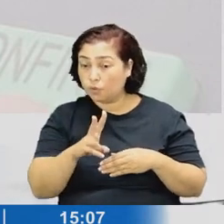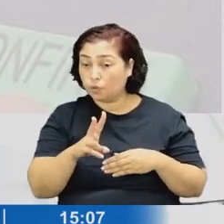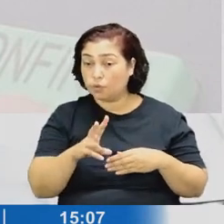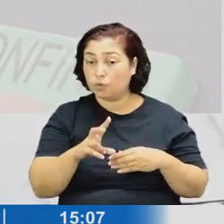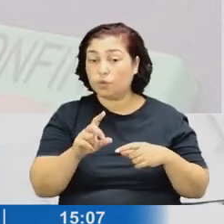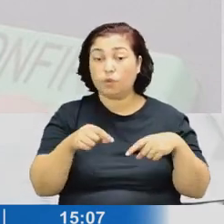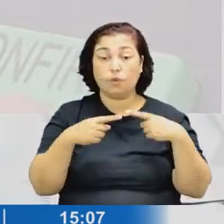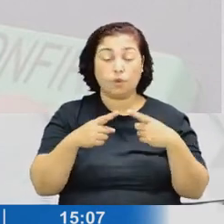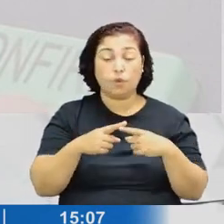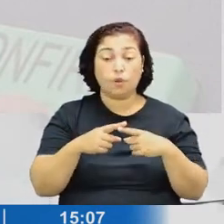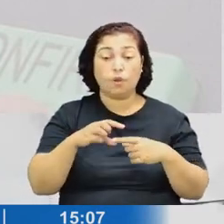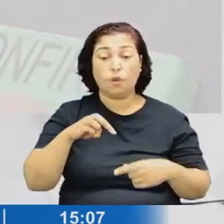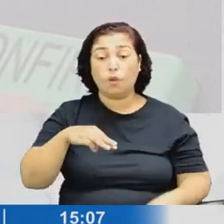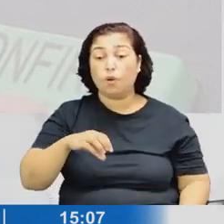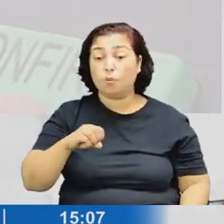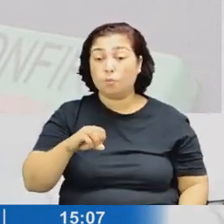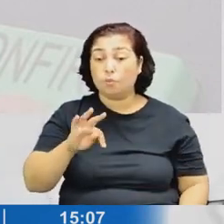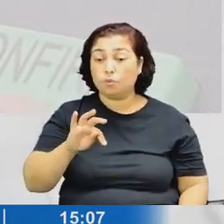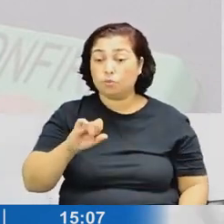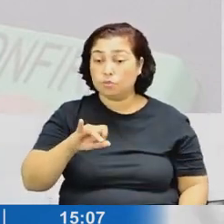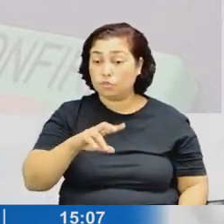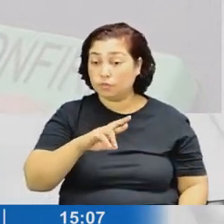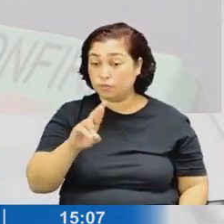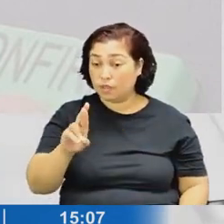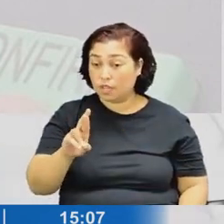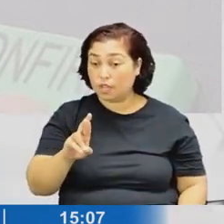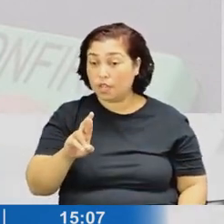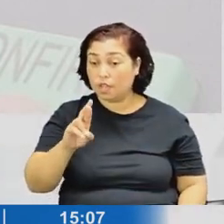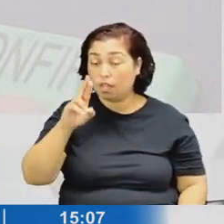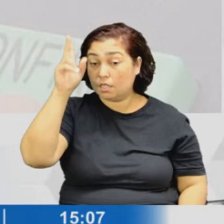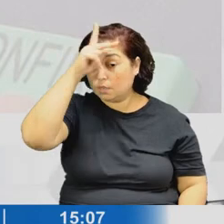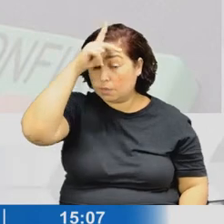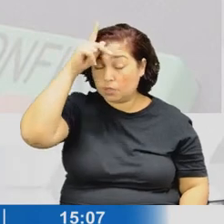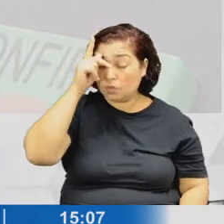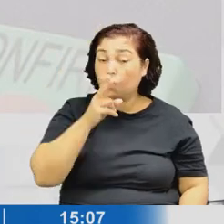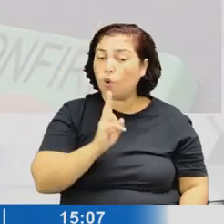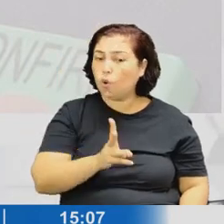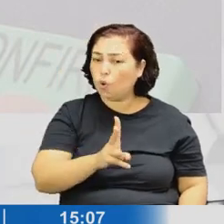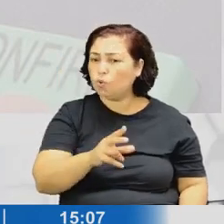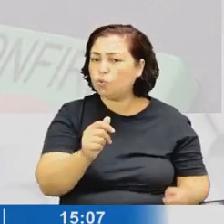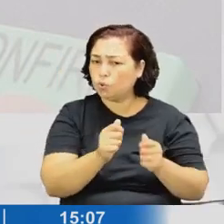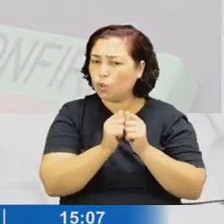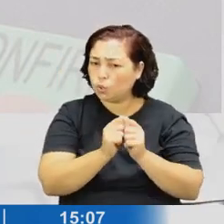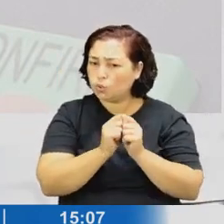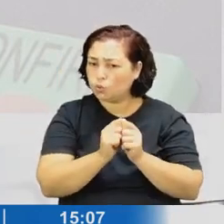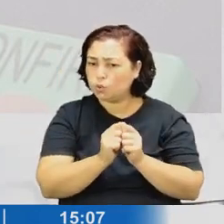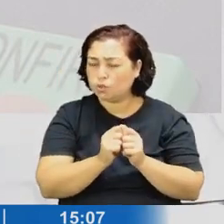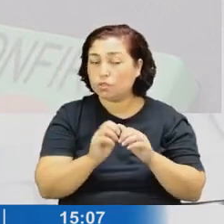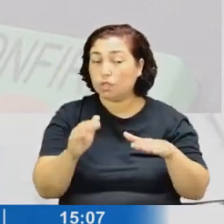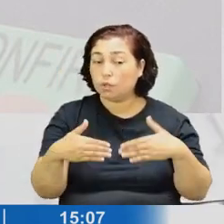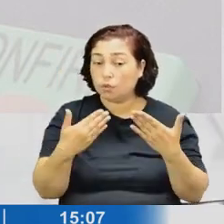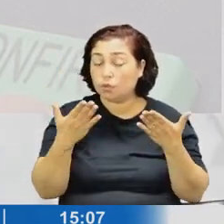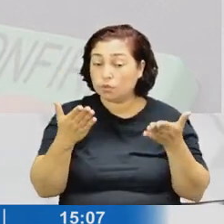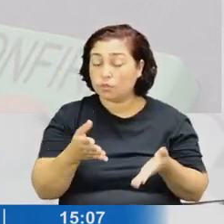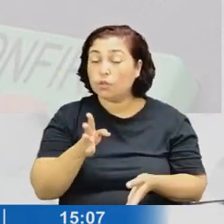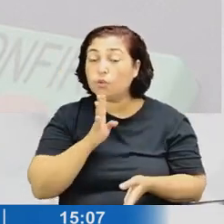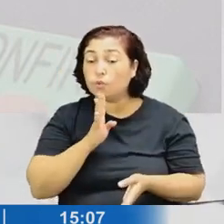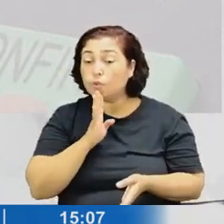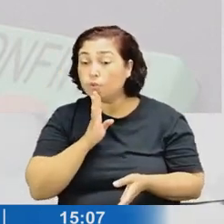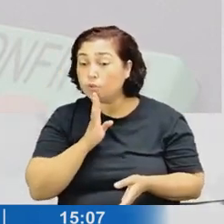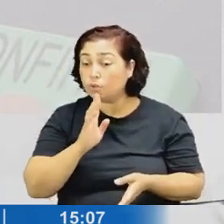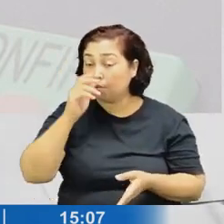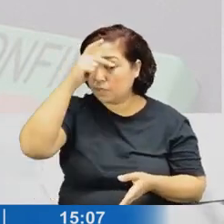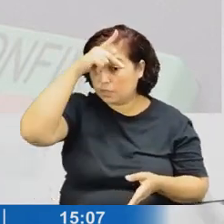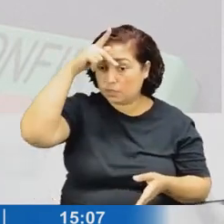você vai motivar essas pessoas a continuarem com você então o que que é motivar depois que você já é conhecido daquele certo público